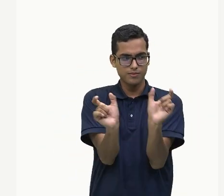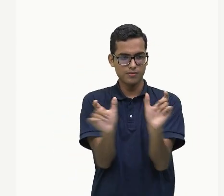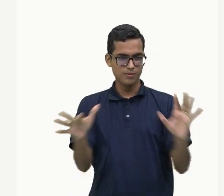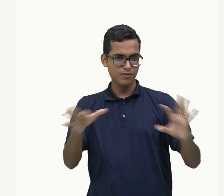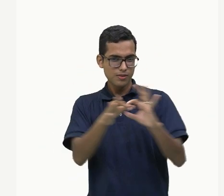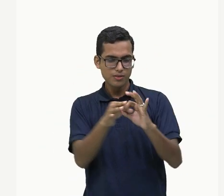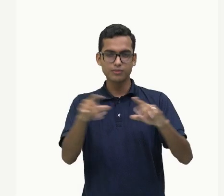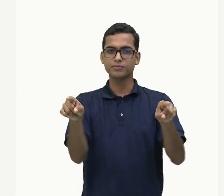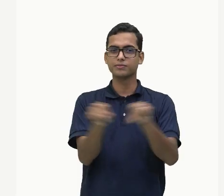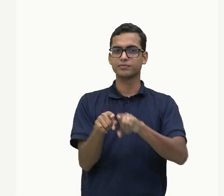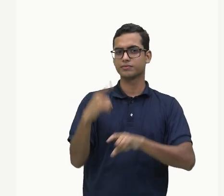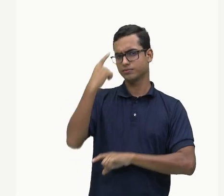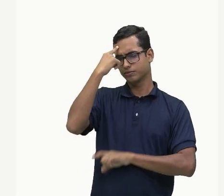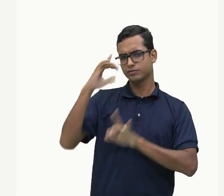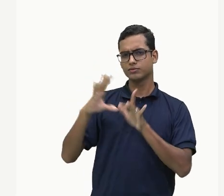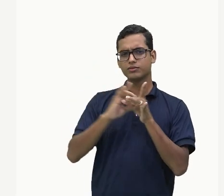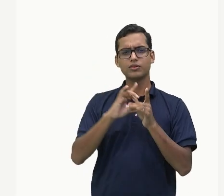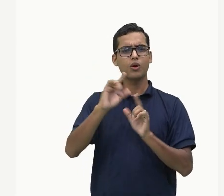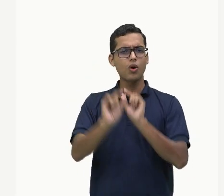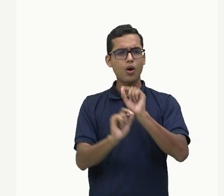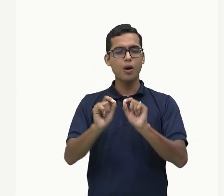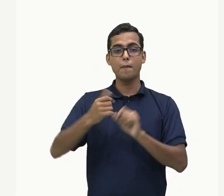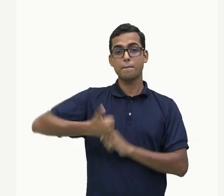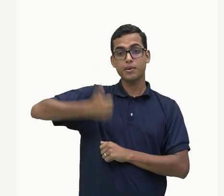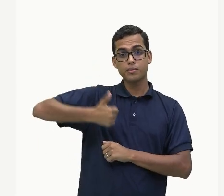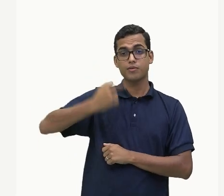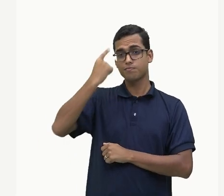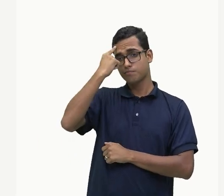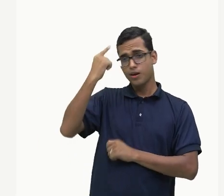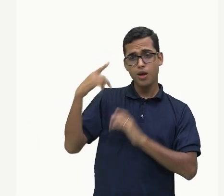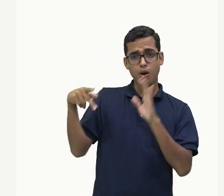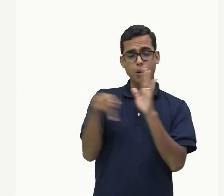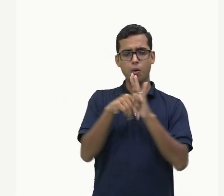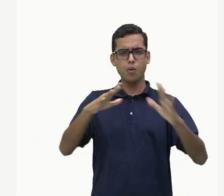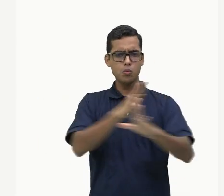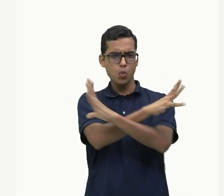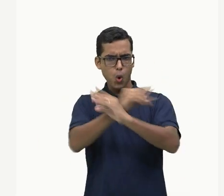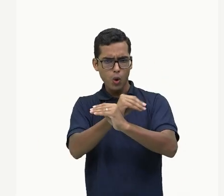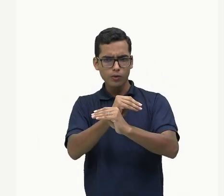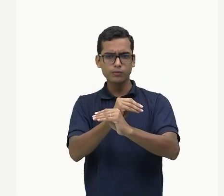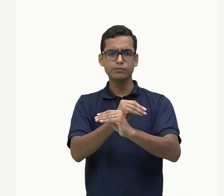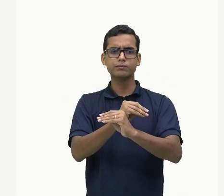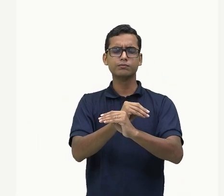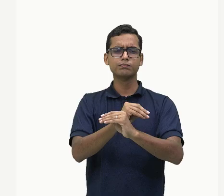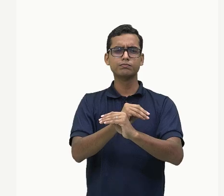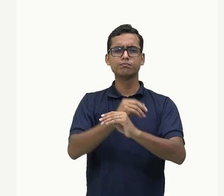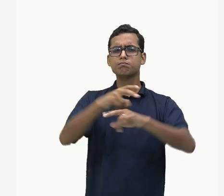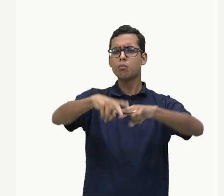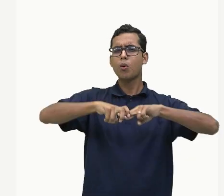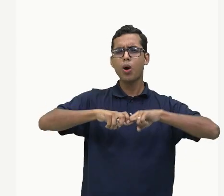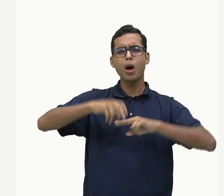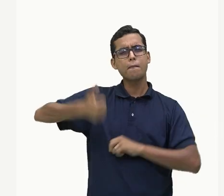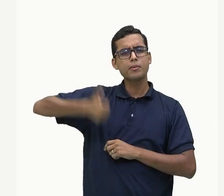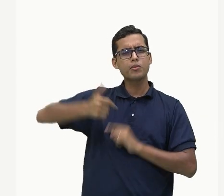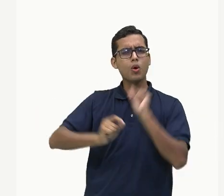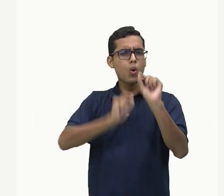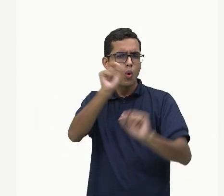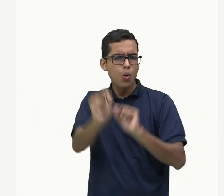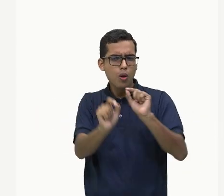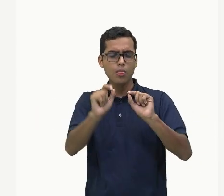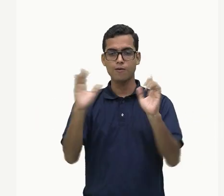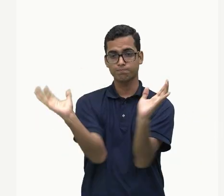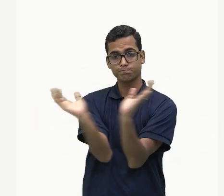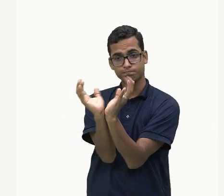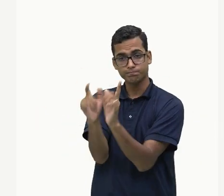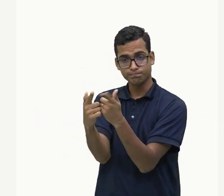conectivos, em linking word, a gente pensa primeiramente nas conjunções, porque são de fato essas palavras, né, que formam essa classe gramatical